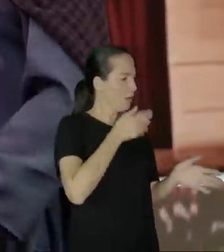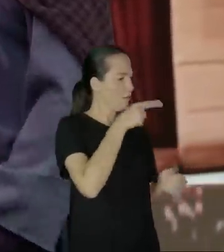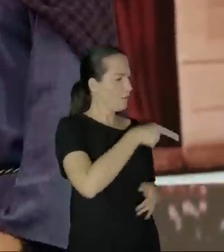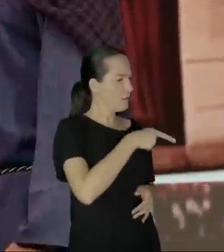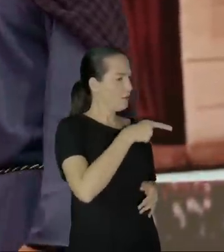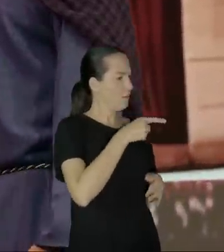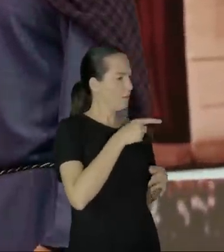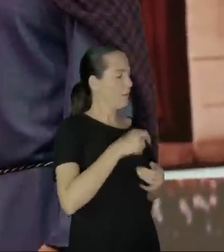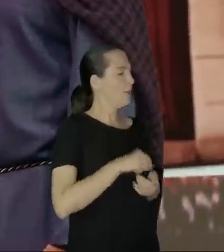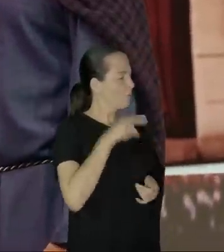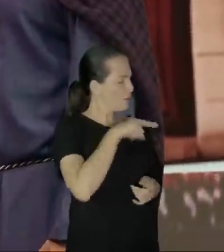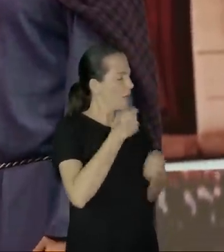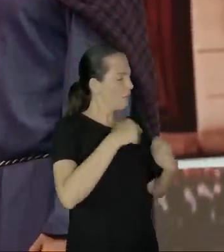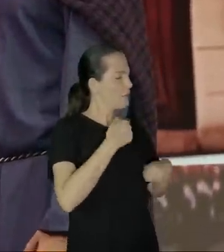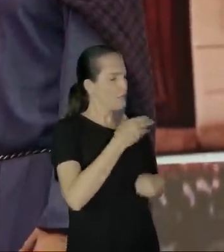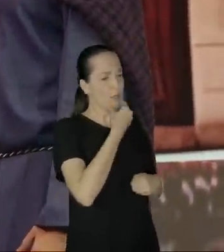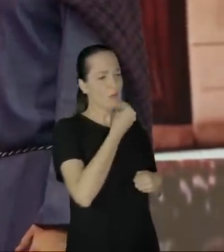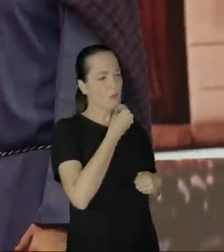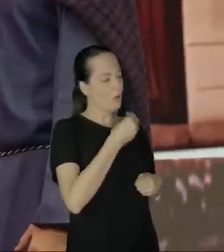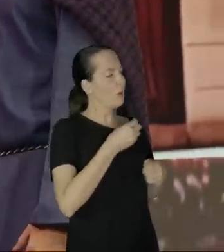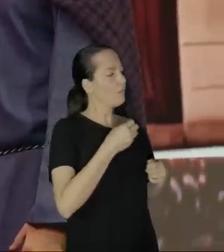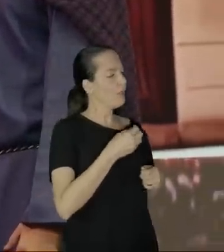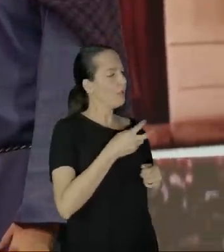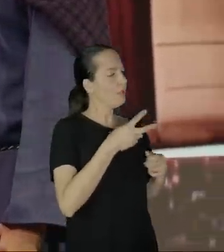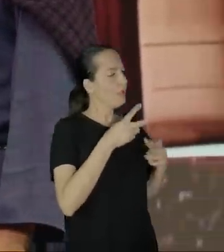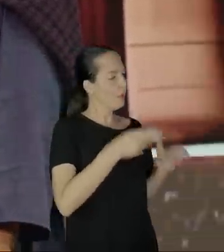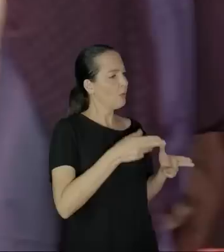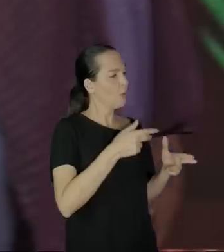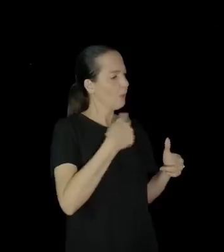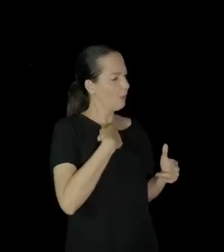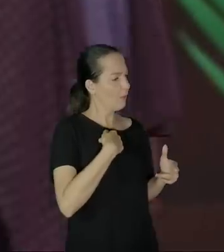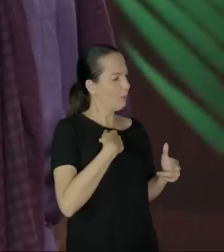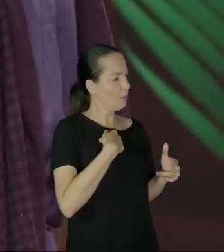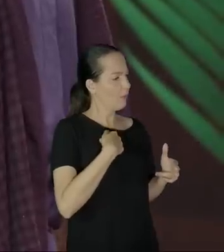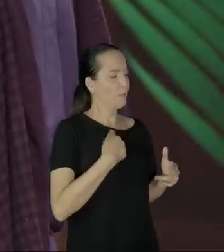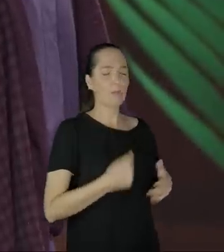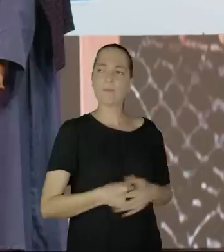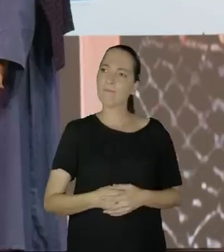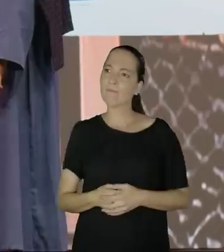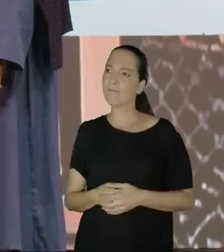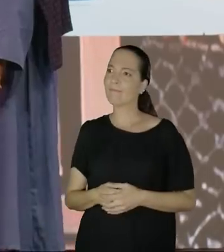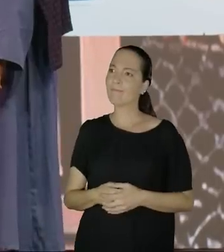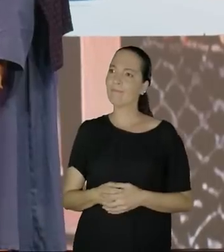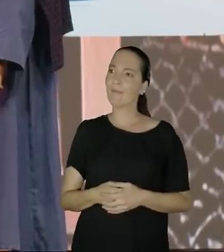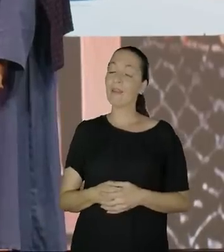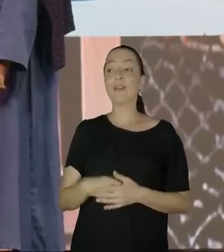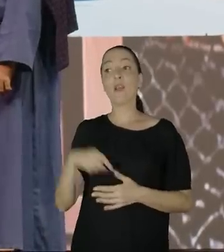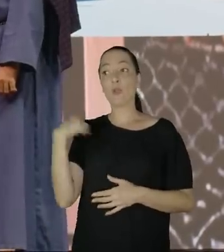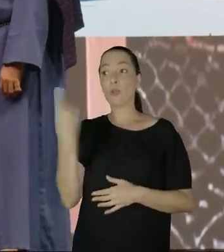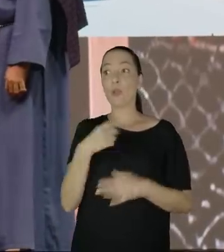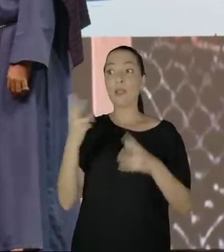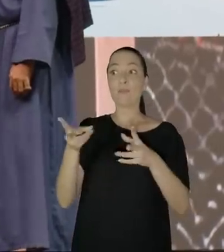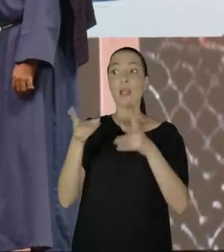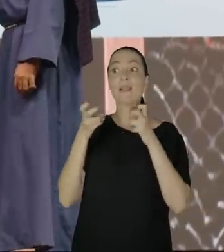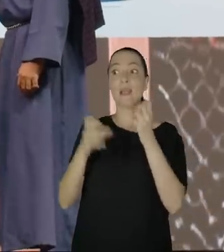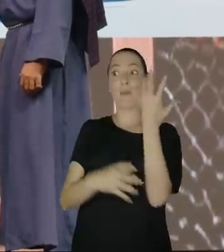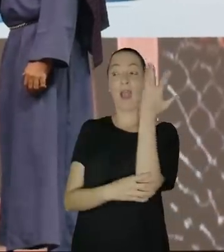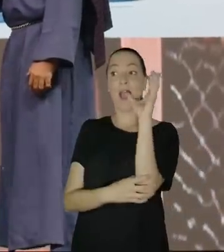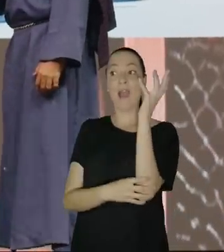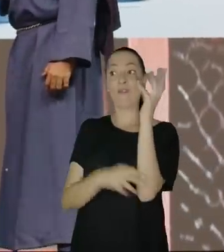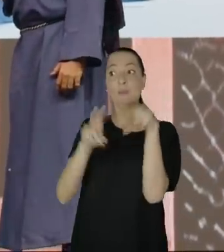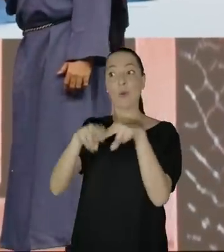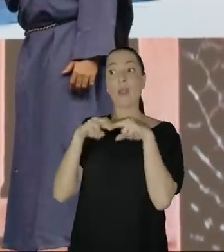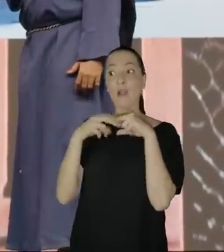O senhor precisa de um homem assim como eu? A árvore é conhecida pelos seus frutos. Venha, fique